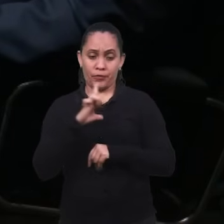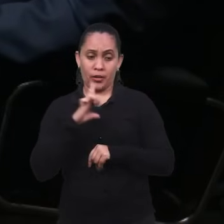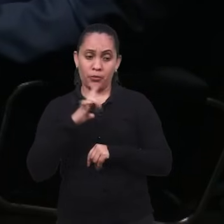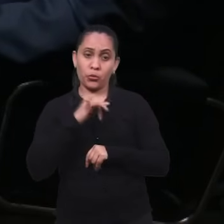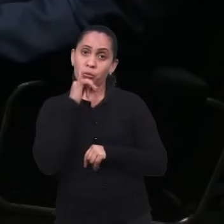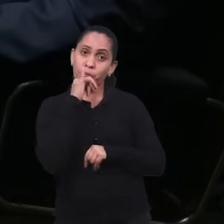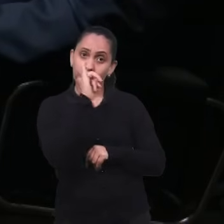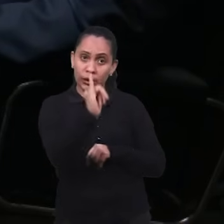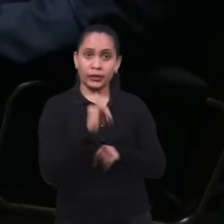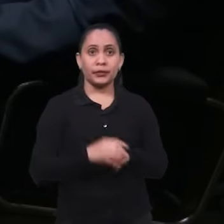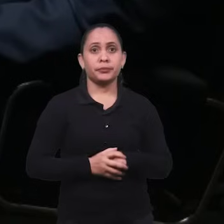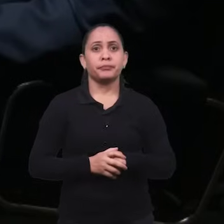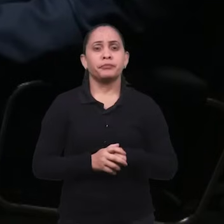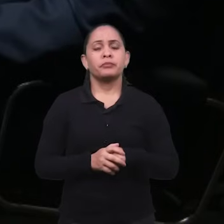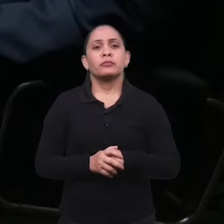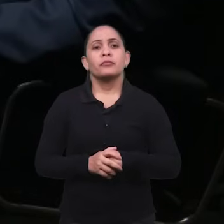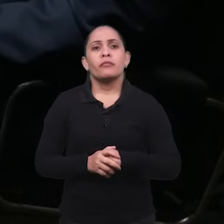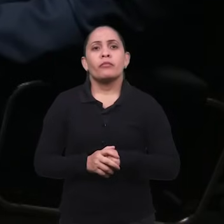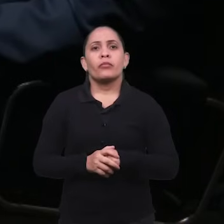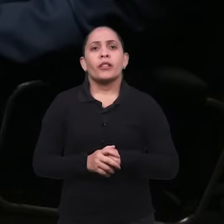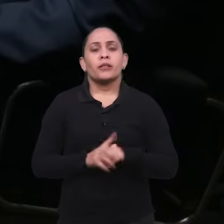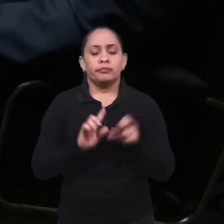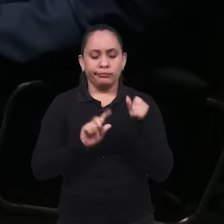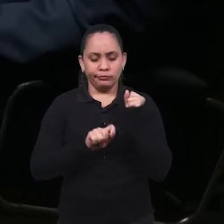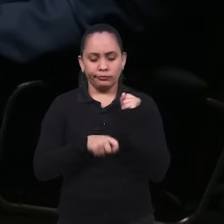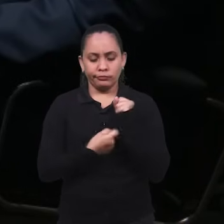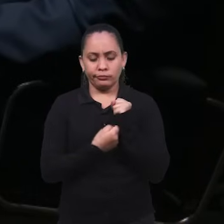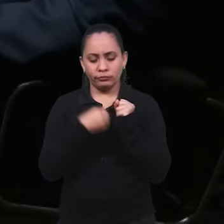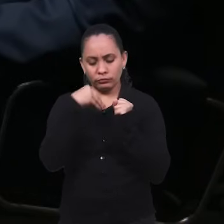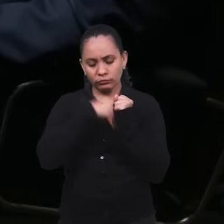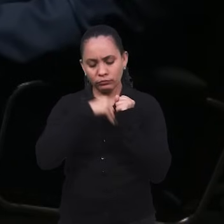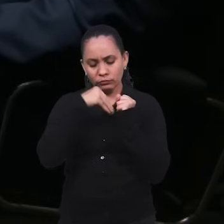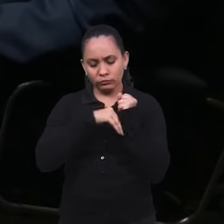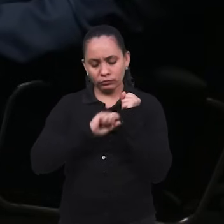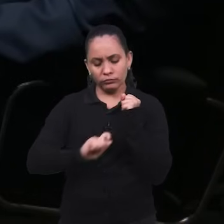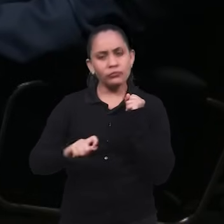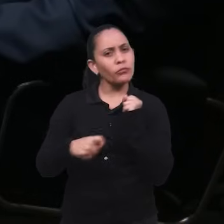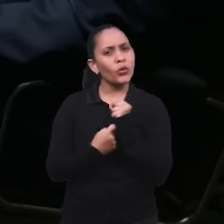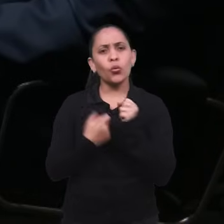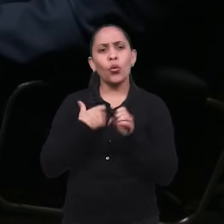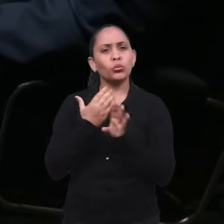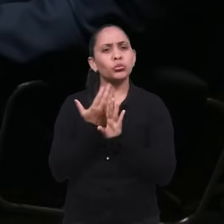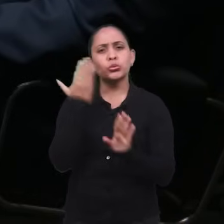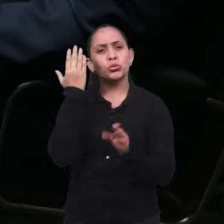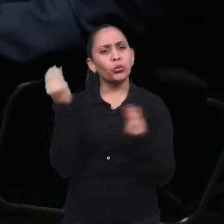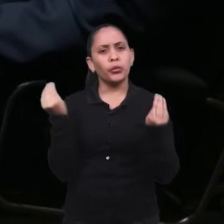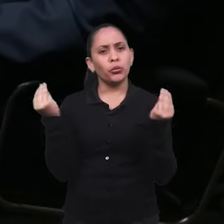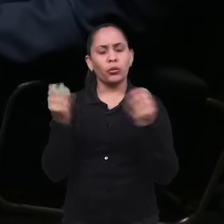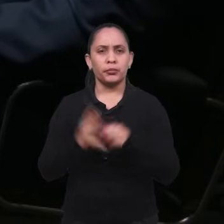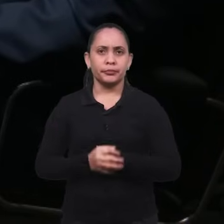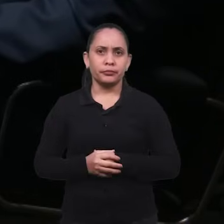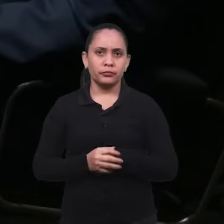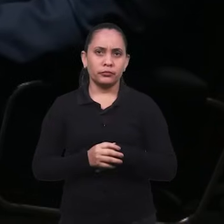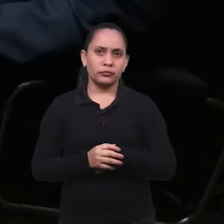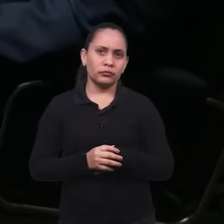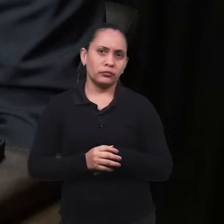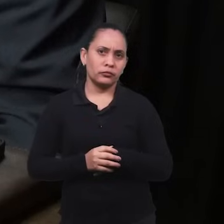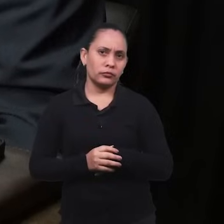a comentar assim, muito por alto sobre um enigma. Muito bem, como é que se chegou a esse enigma? Muito bem.